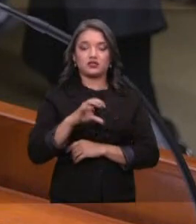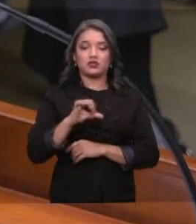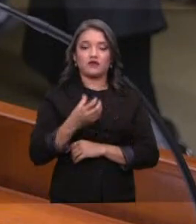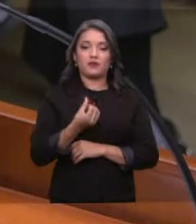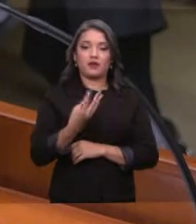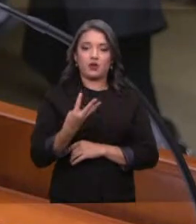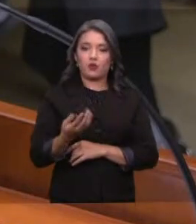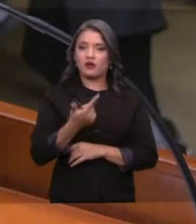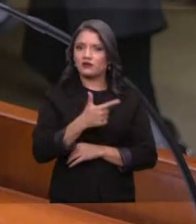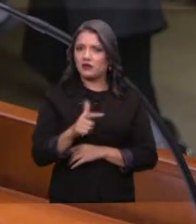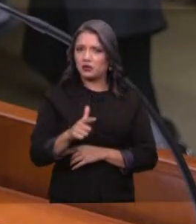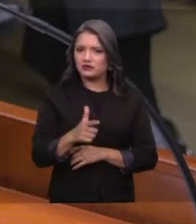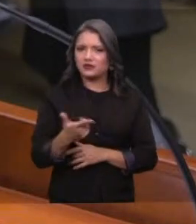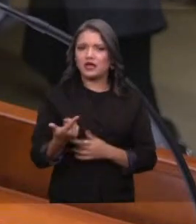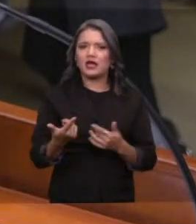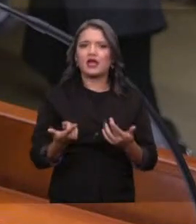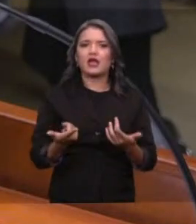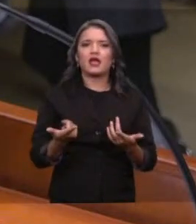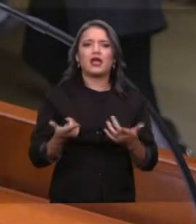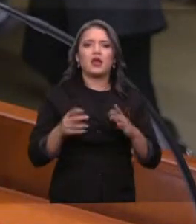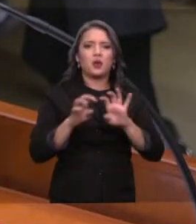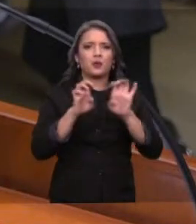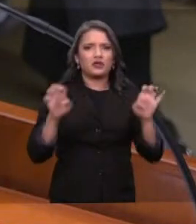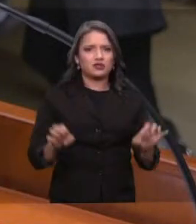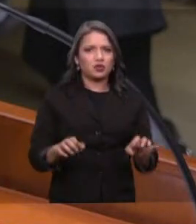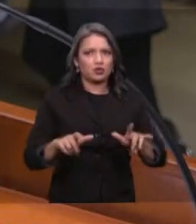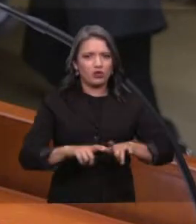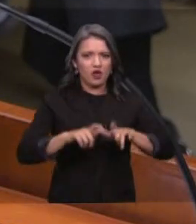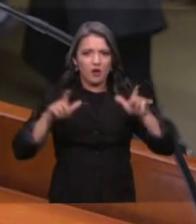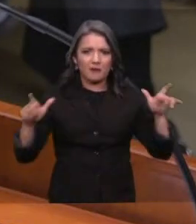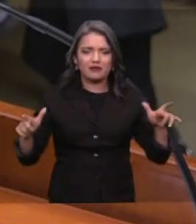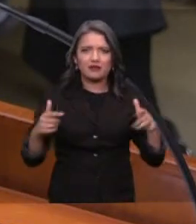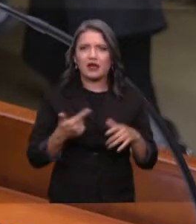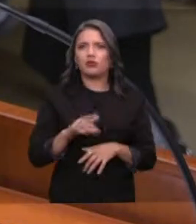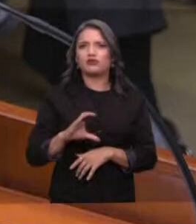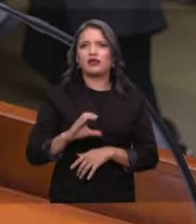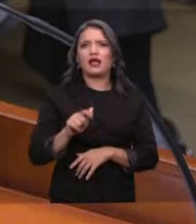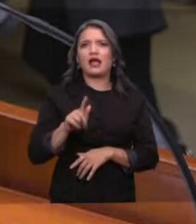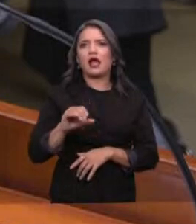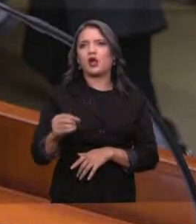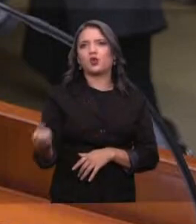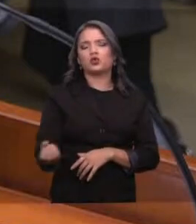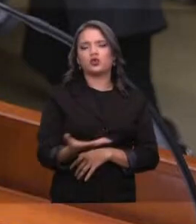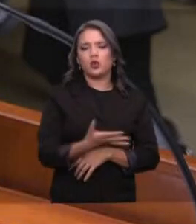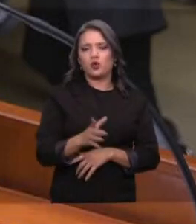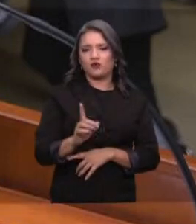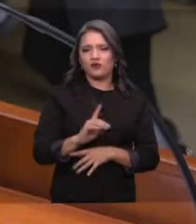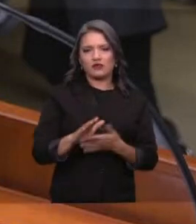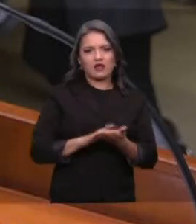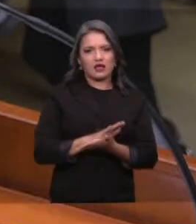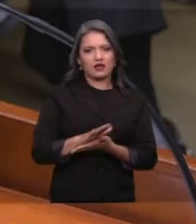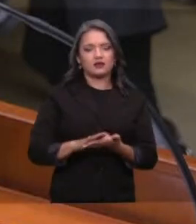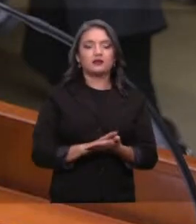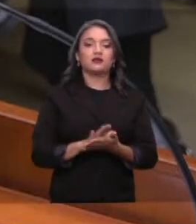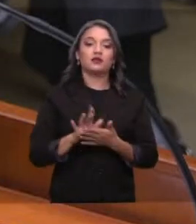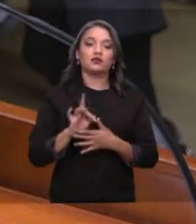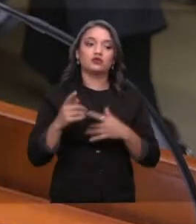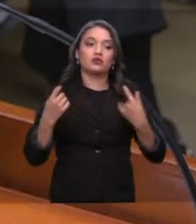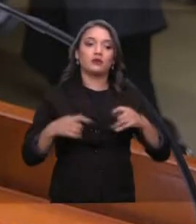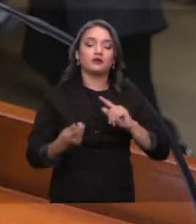competências, não demandam o aumento de estrutura do Poder Judiciário, criação de cargos, exigindo tão somente